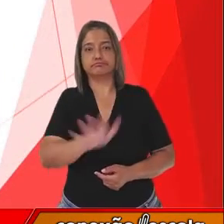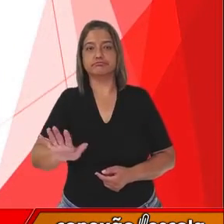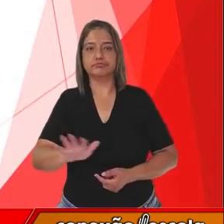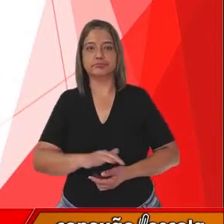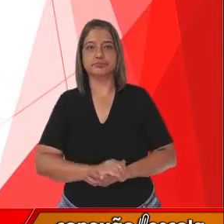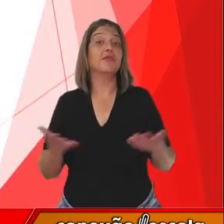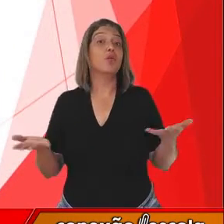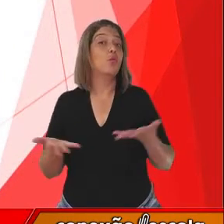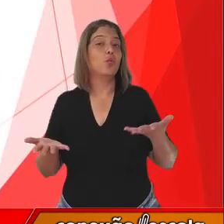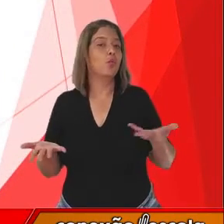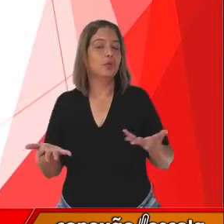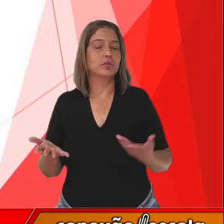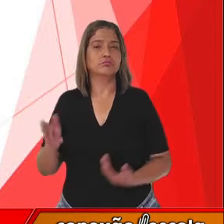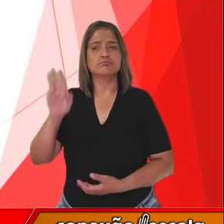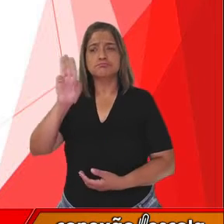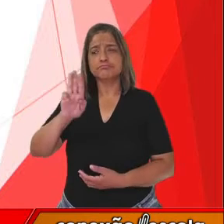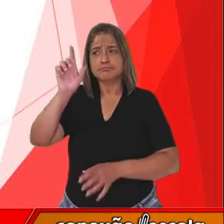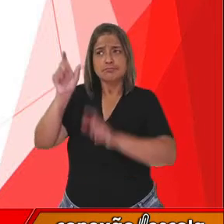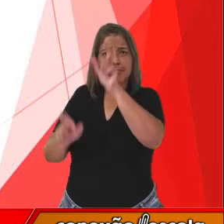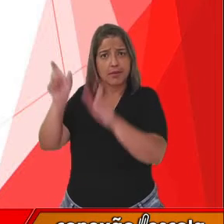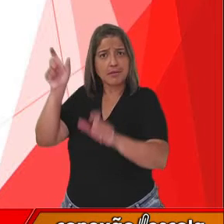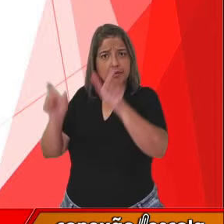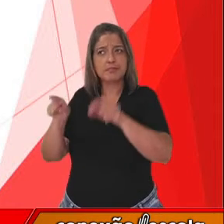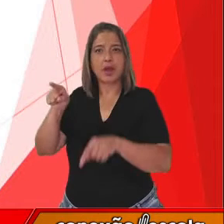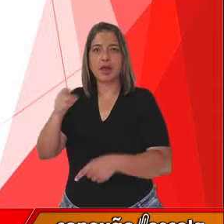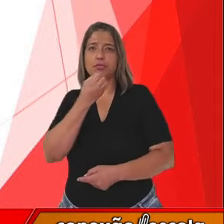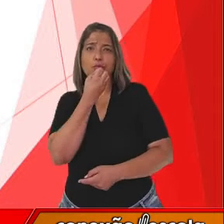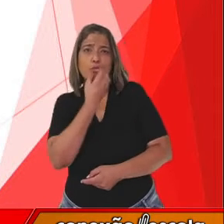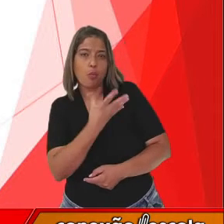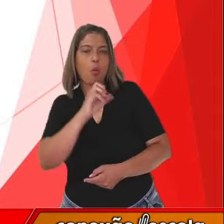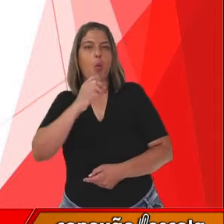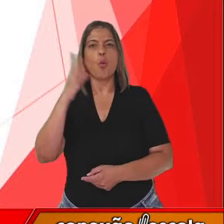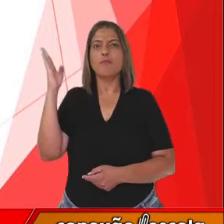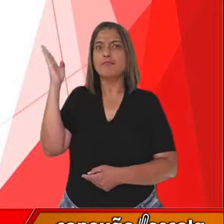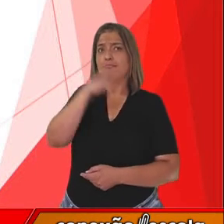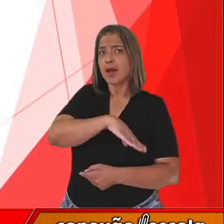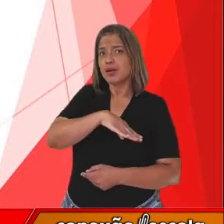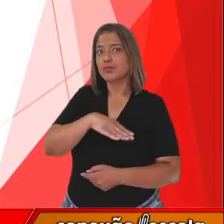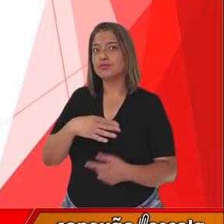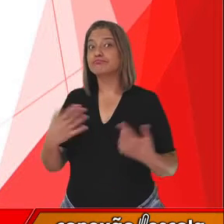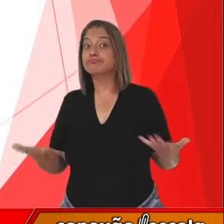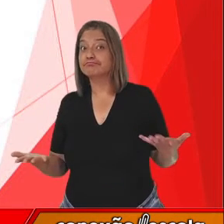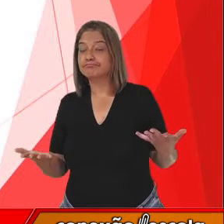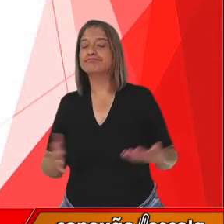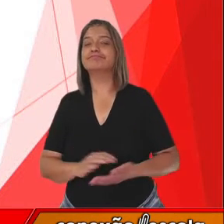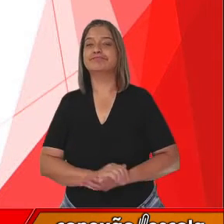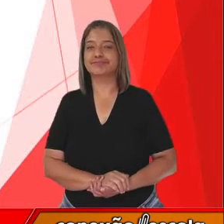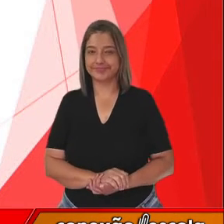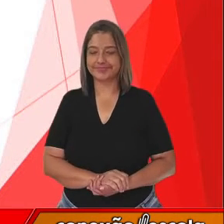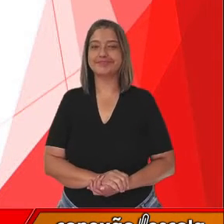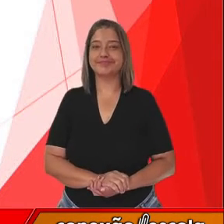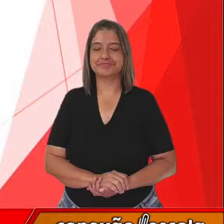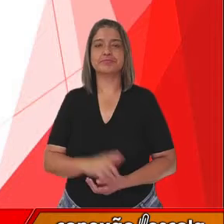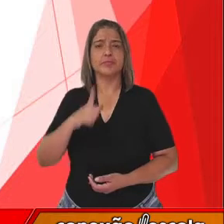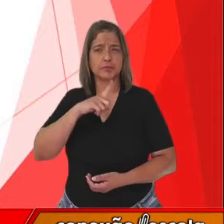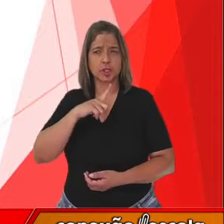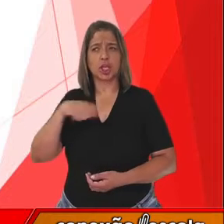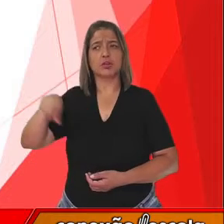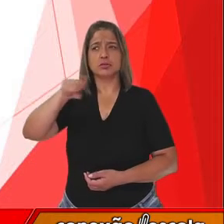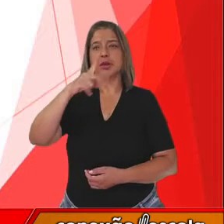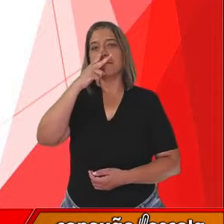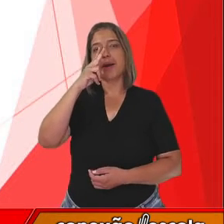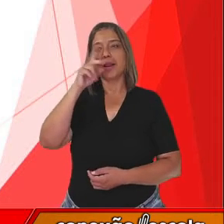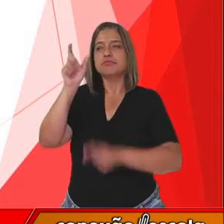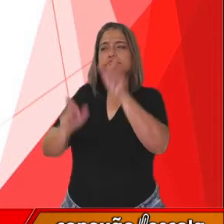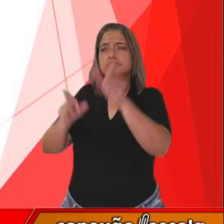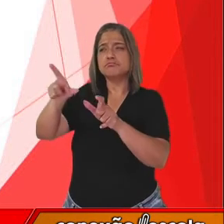E agora? Os bandeirantes foram heróis ou vilões? Apesar da imagem de poder e força,